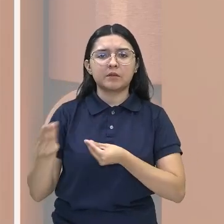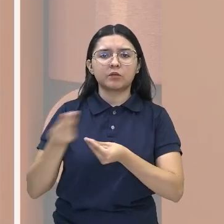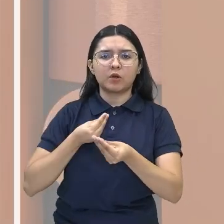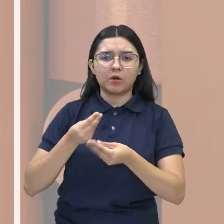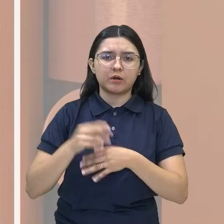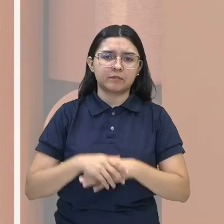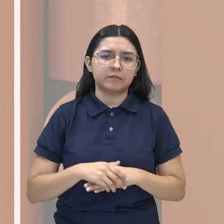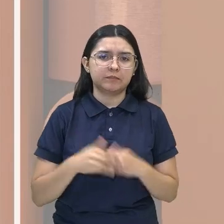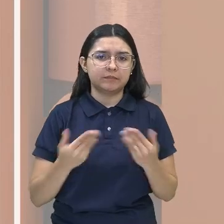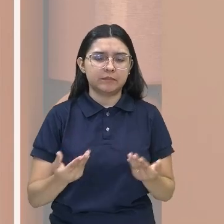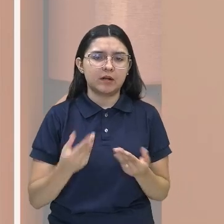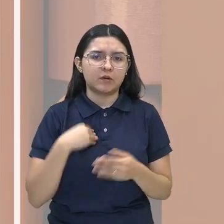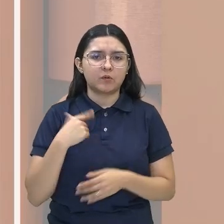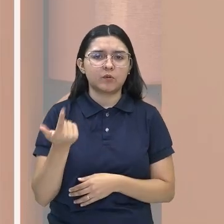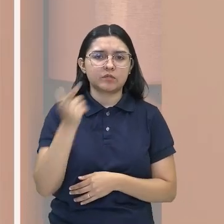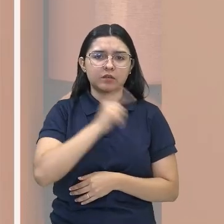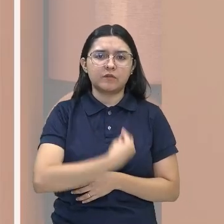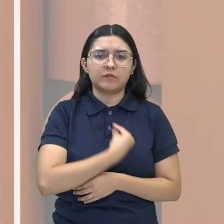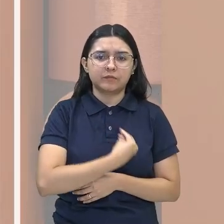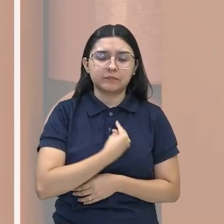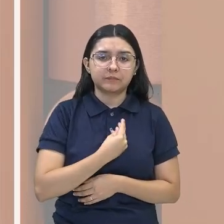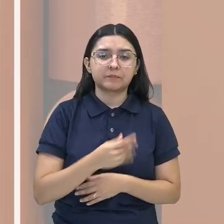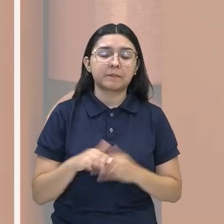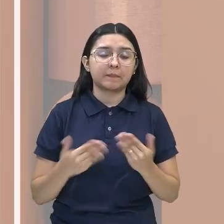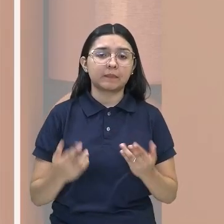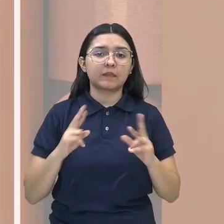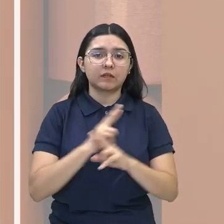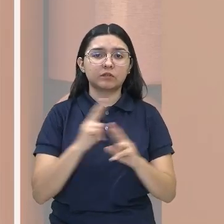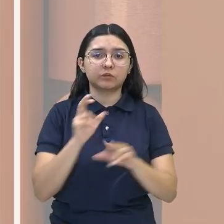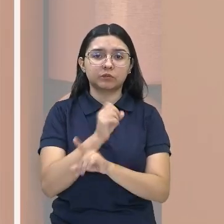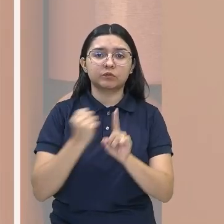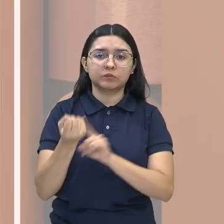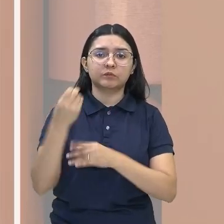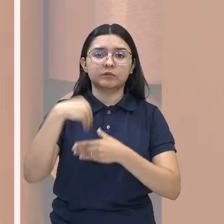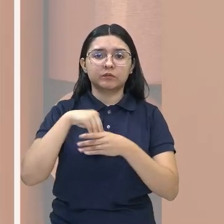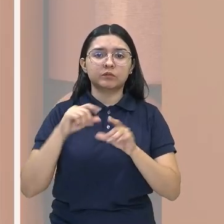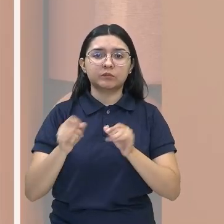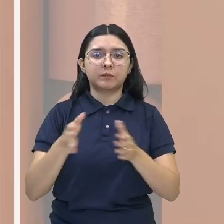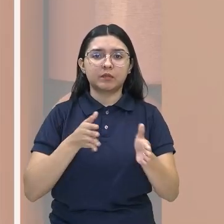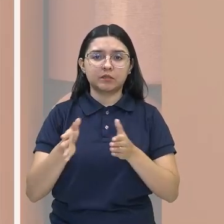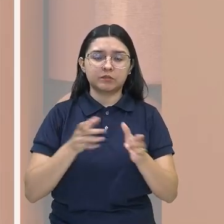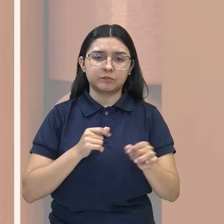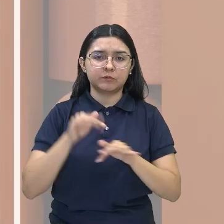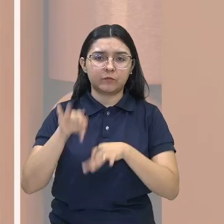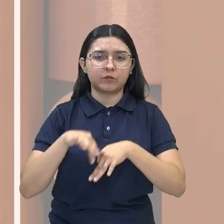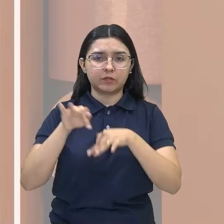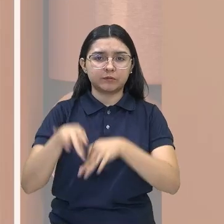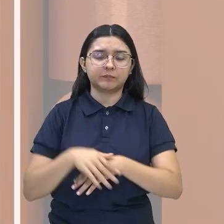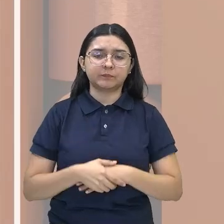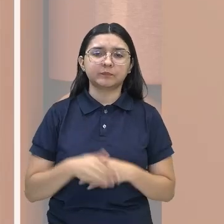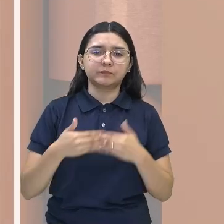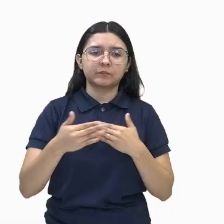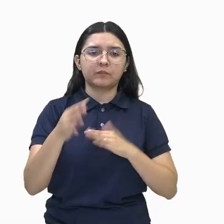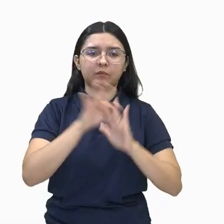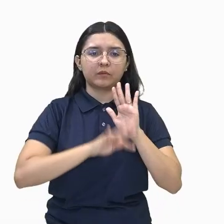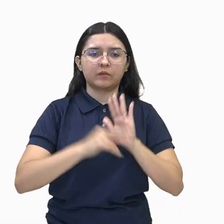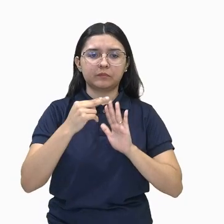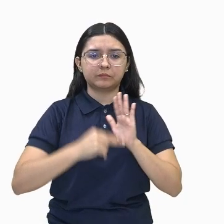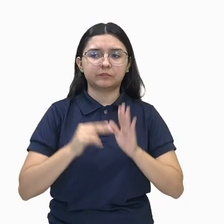quase que irrisória. Essas eram as relações sociais no feudalismo. Vamos ao texto, vamos